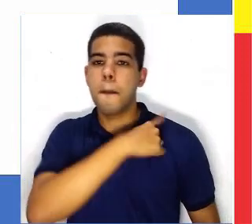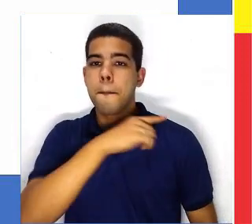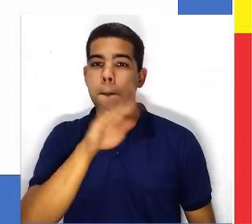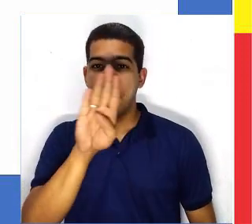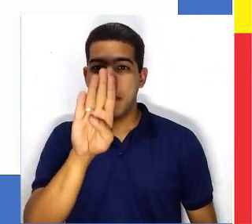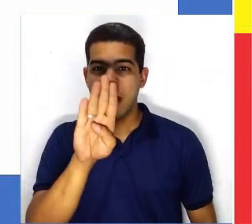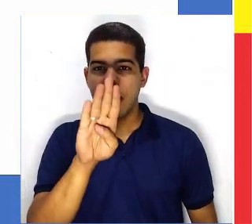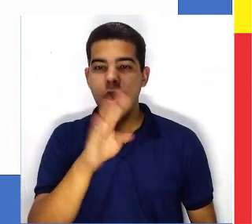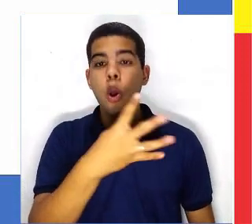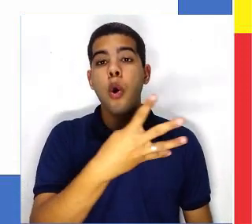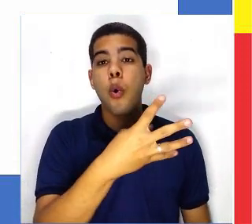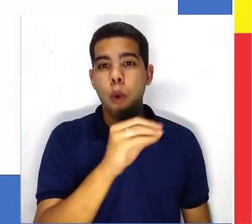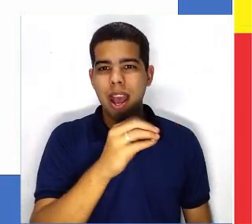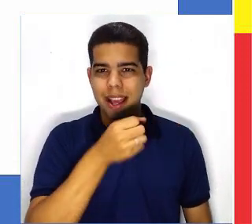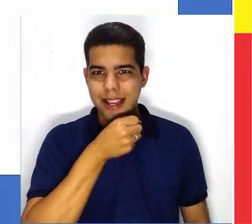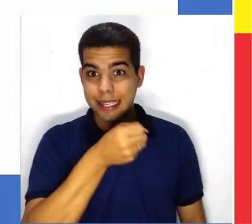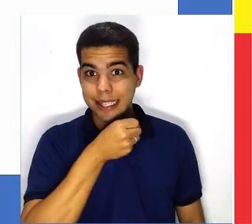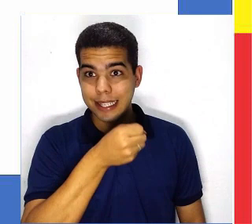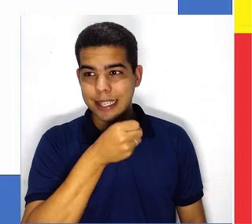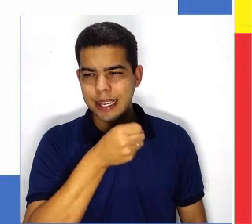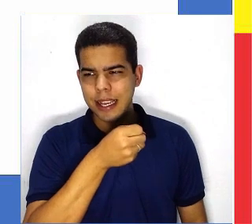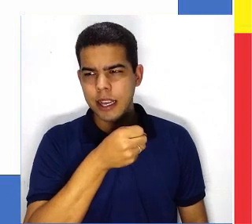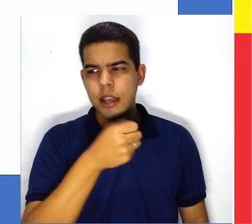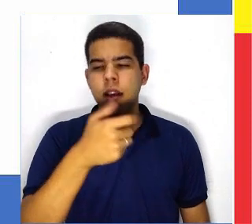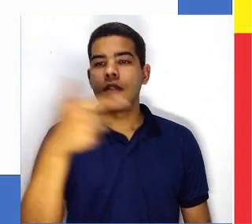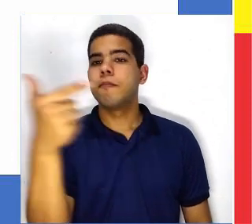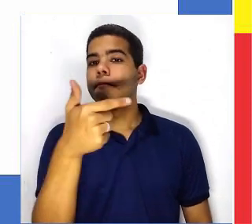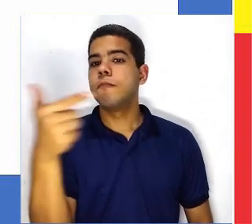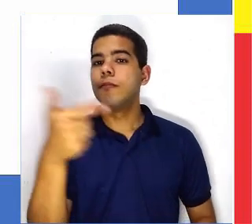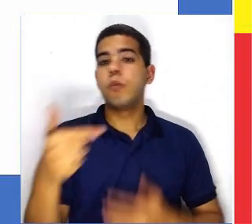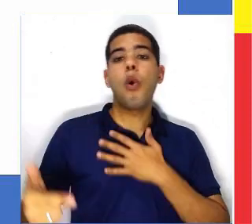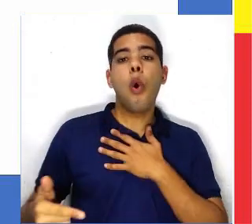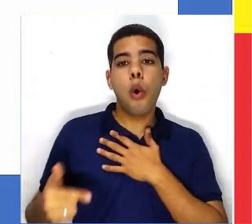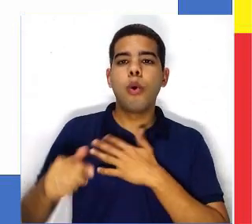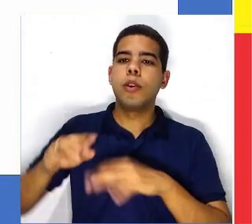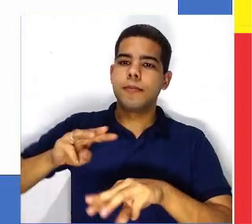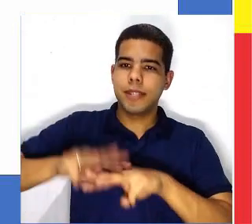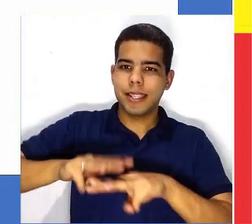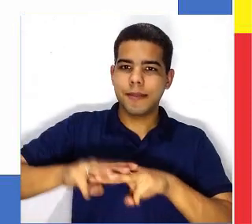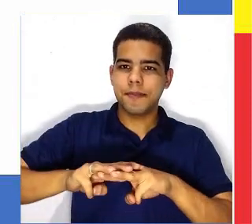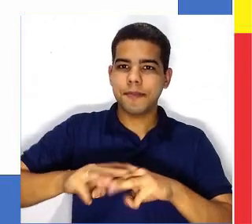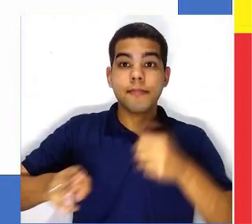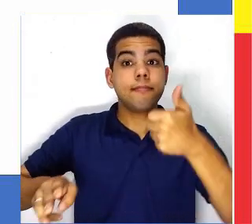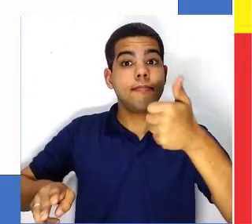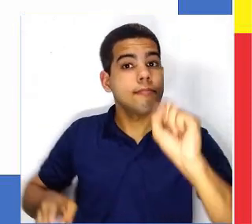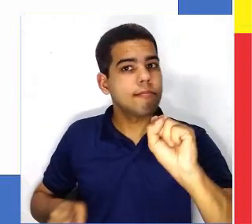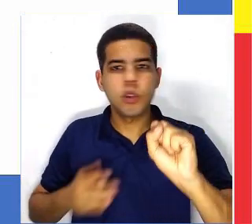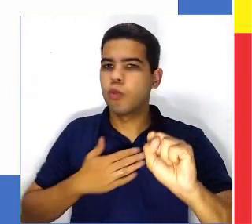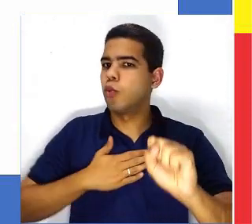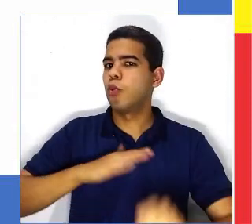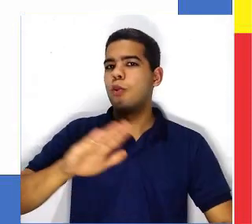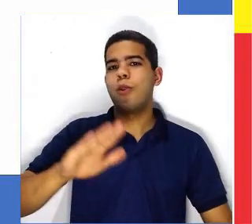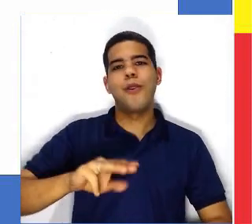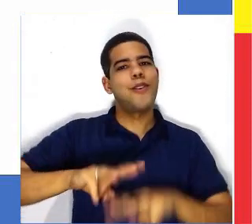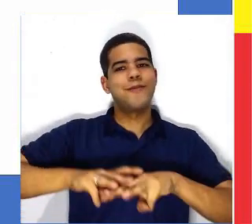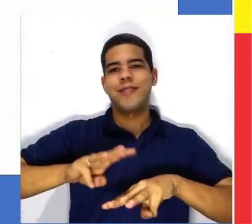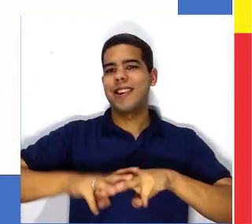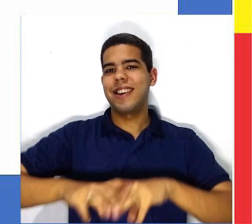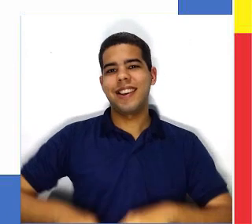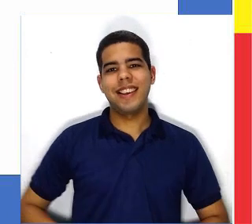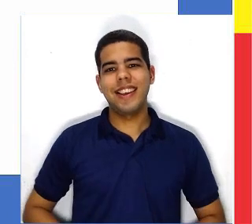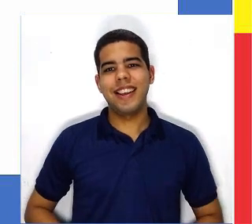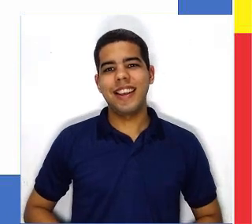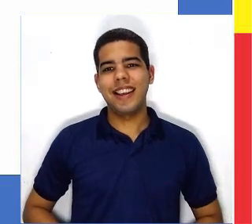B, 40 alunos entrevistados. Olha aí, ó, 22 alunos gostam de matemática e 18 não gostam. No